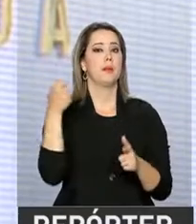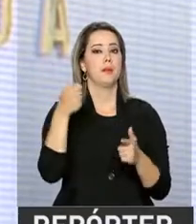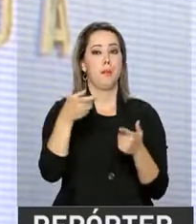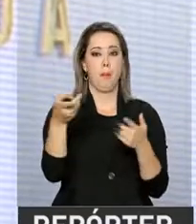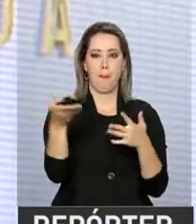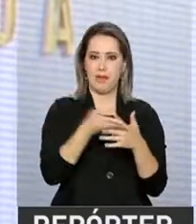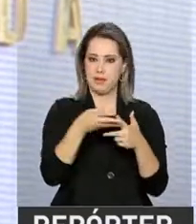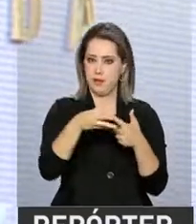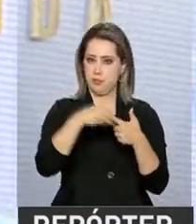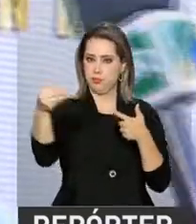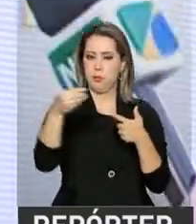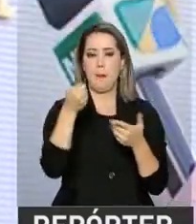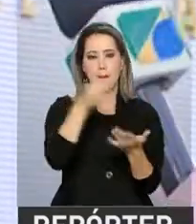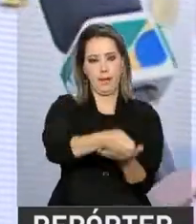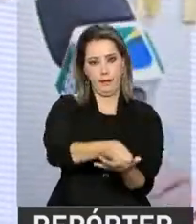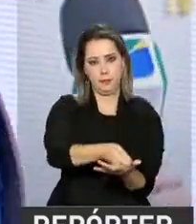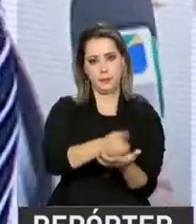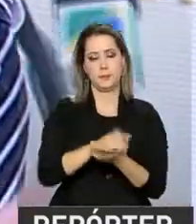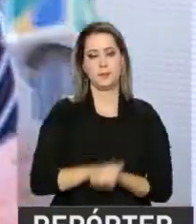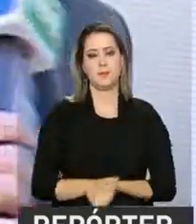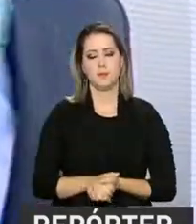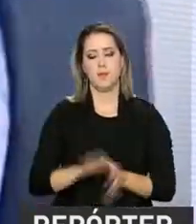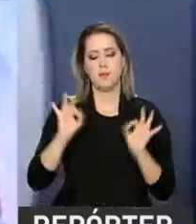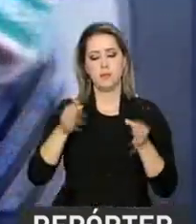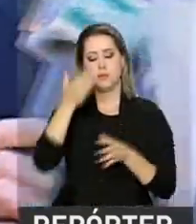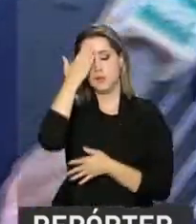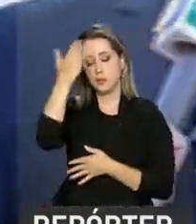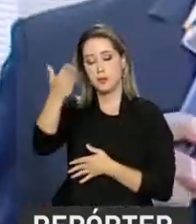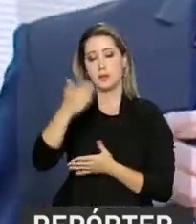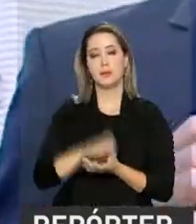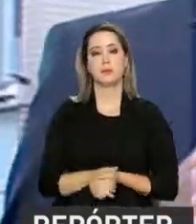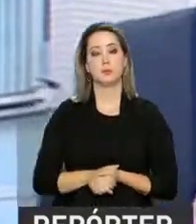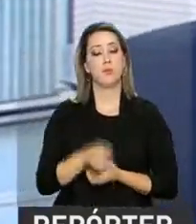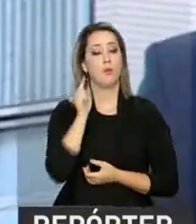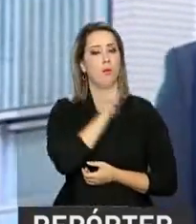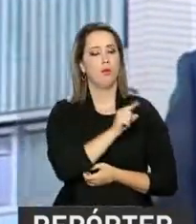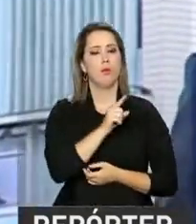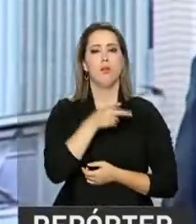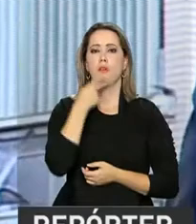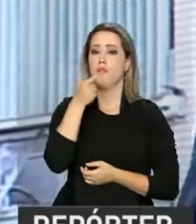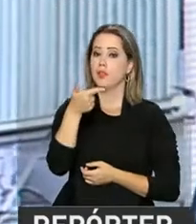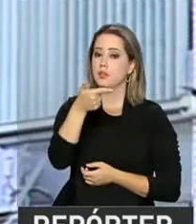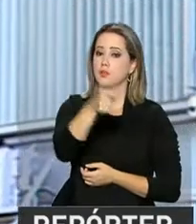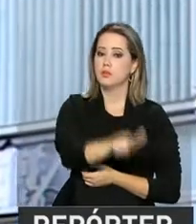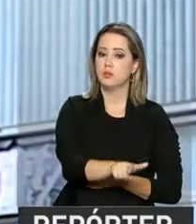programa. Ok, obrigado, auditor. Reforçando então, para que